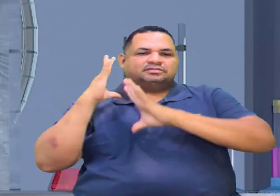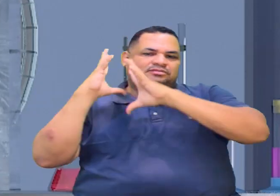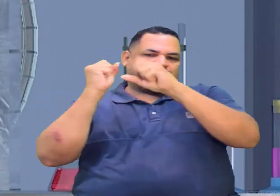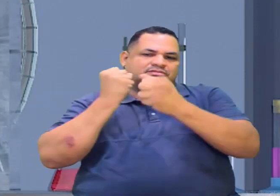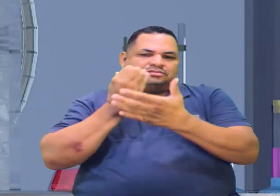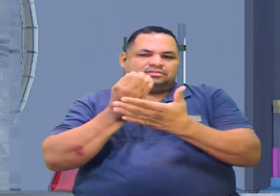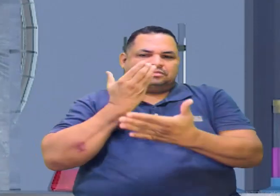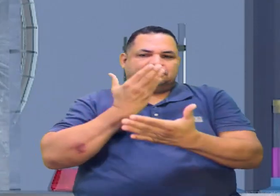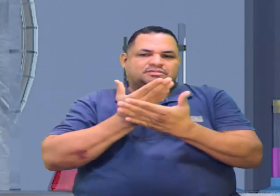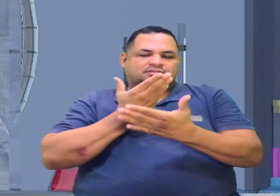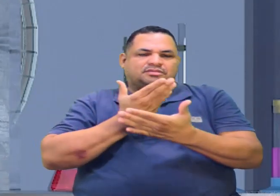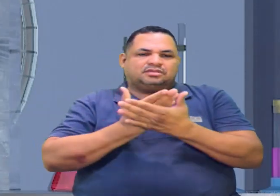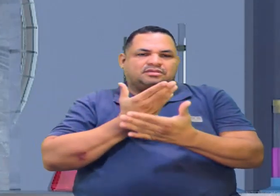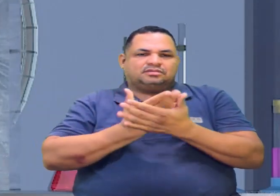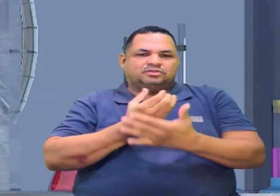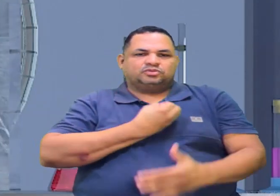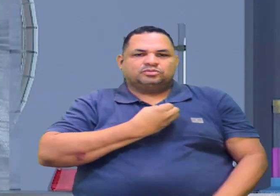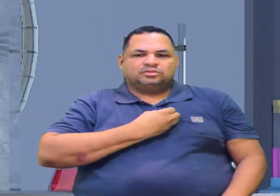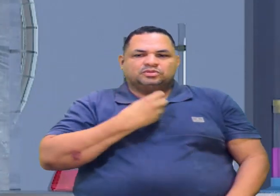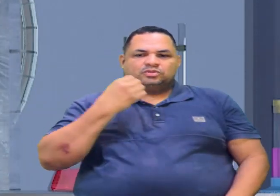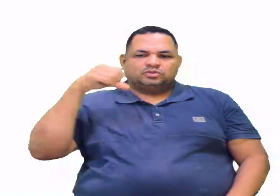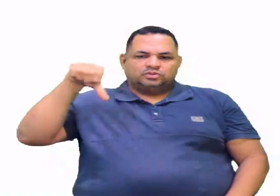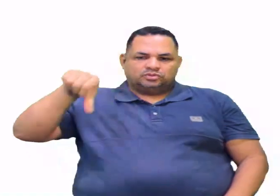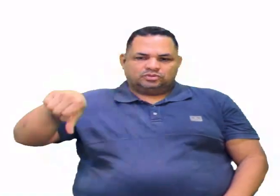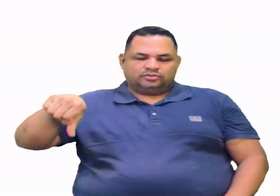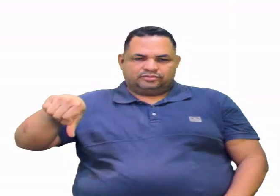aula de número 9? Bora lá no slide?